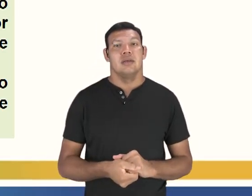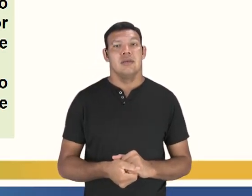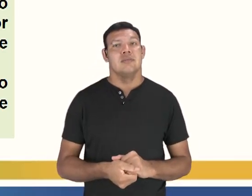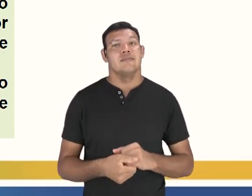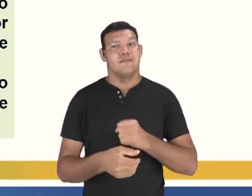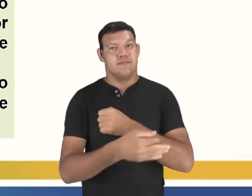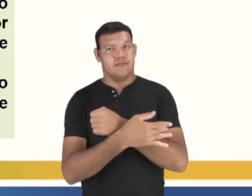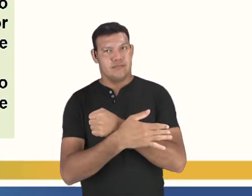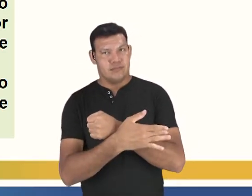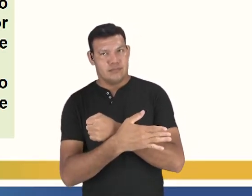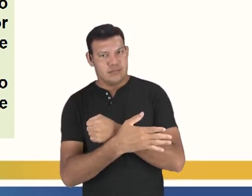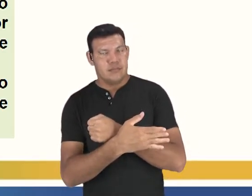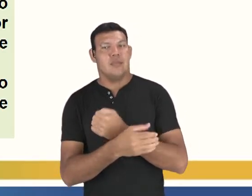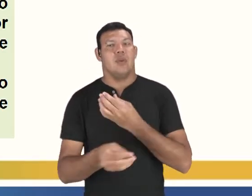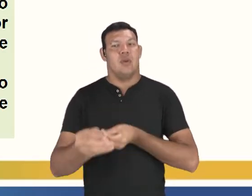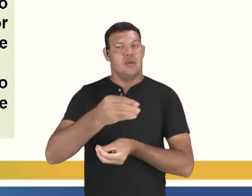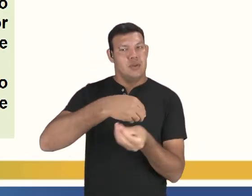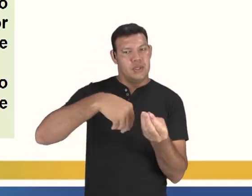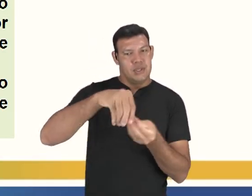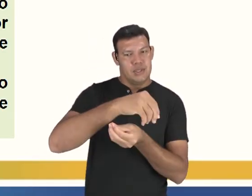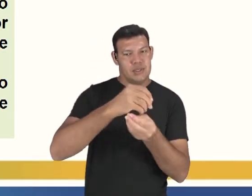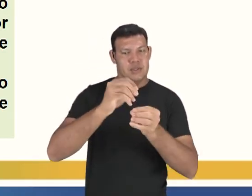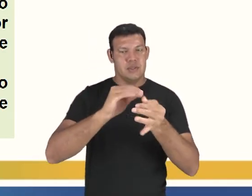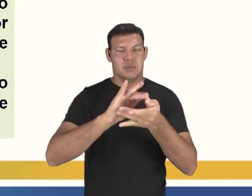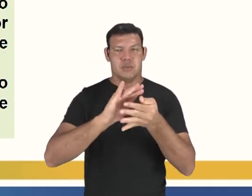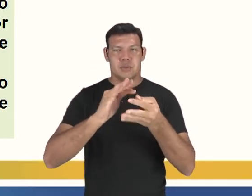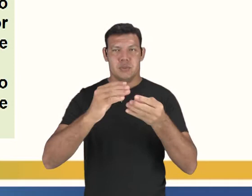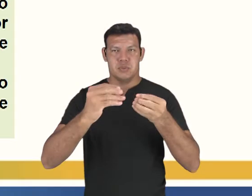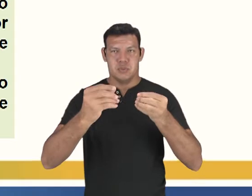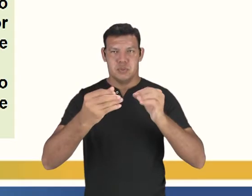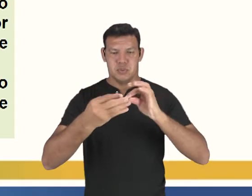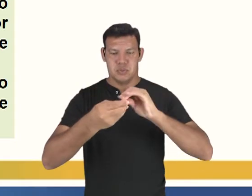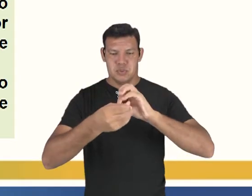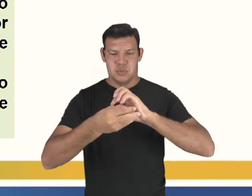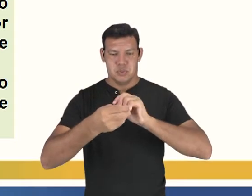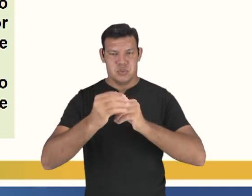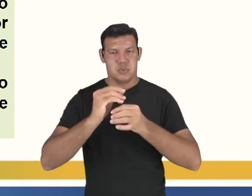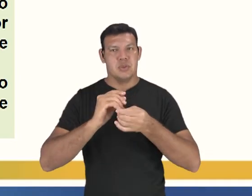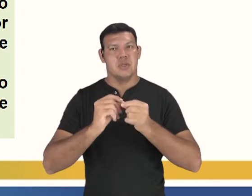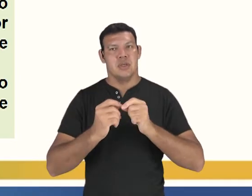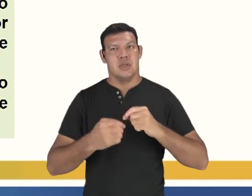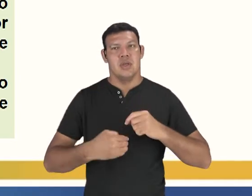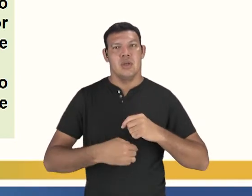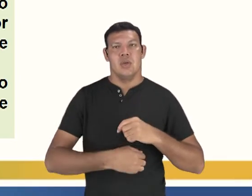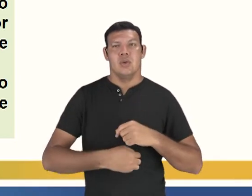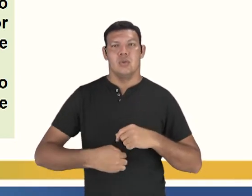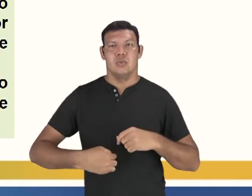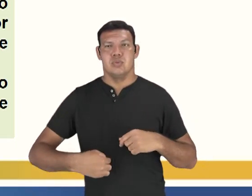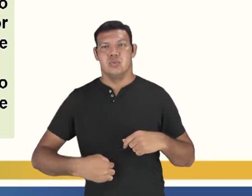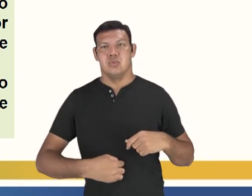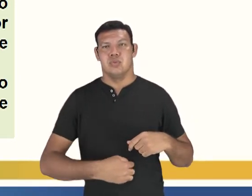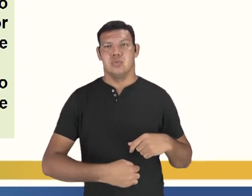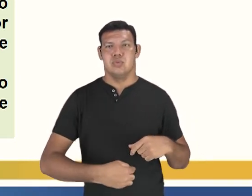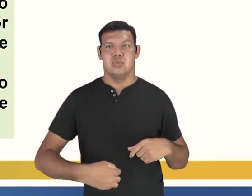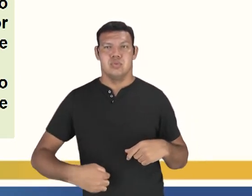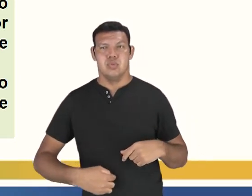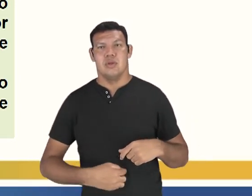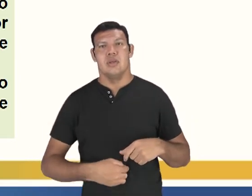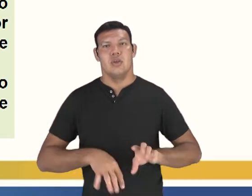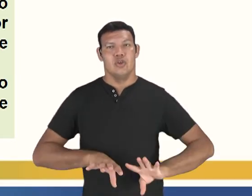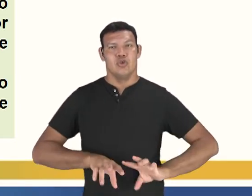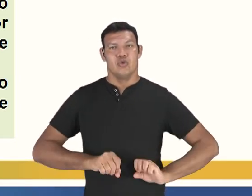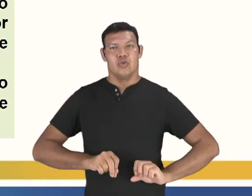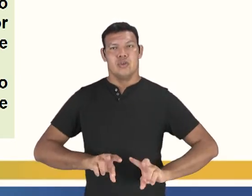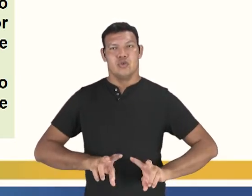vai dissolver ainda mais esse alimento e depois o alimento passa para o intestino delgado, que é onde de fato vai ocorrer a maior parte